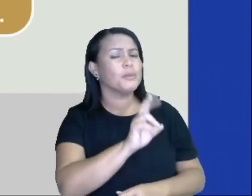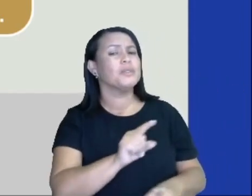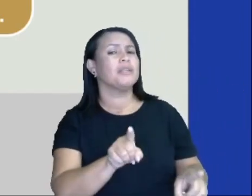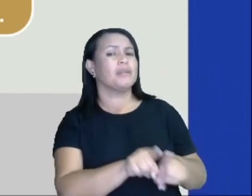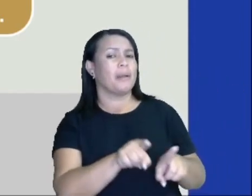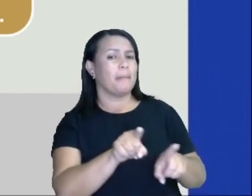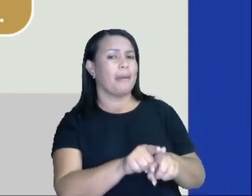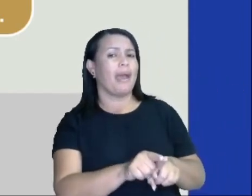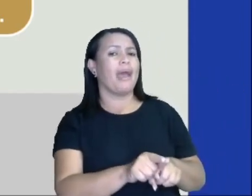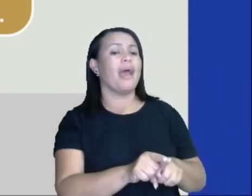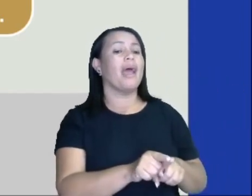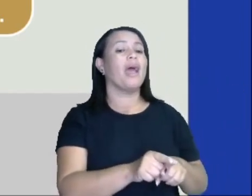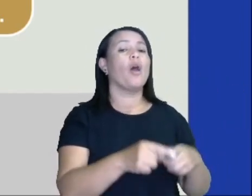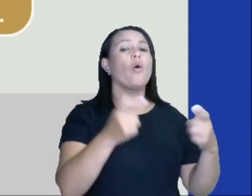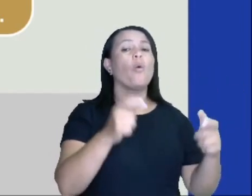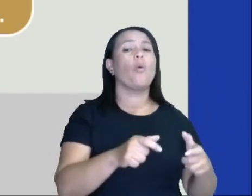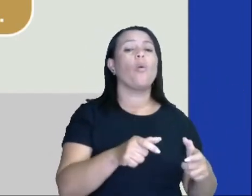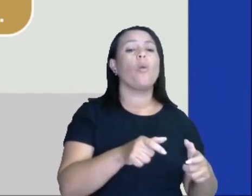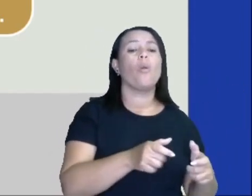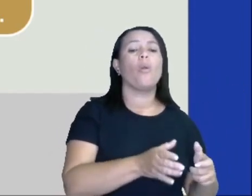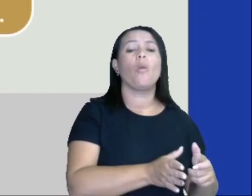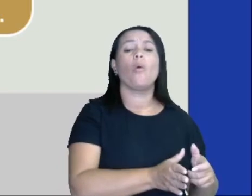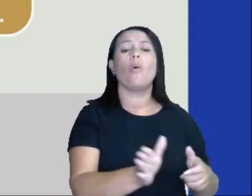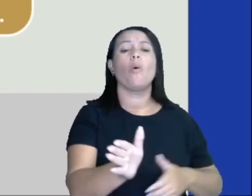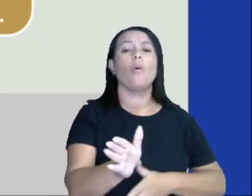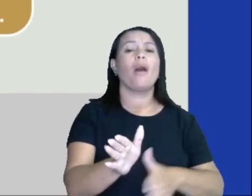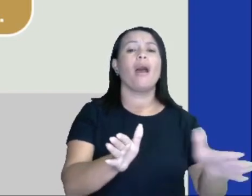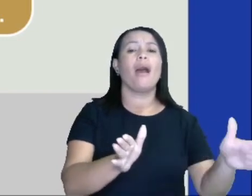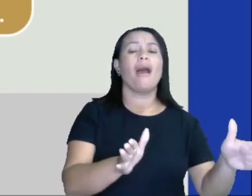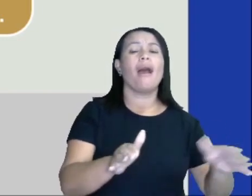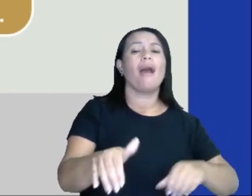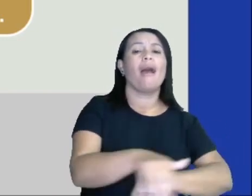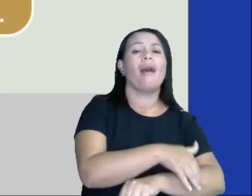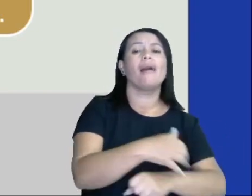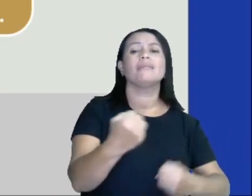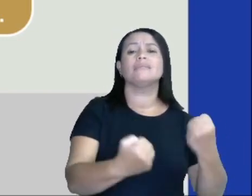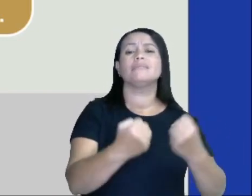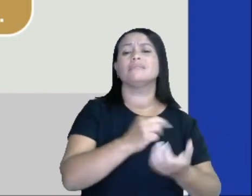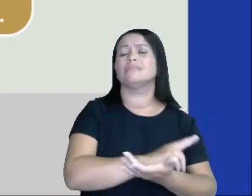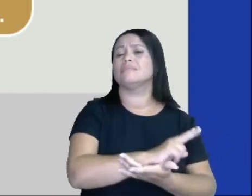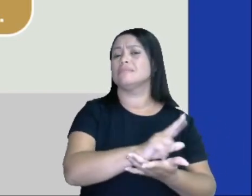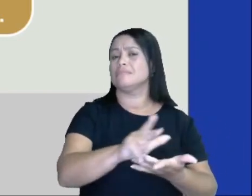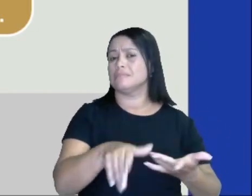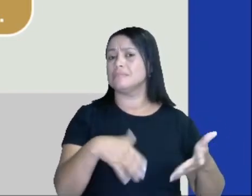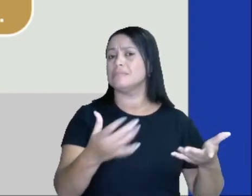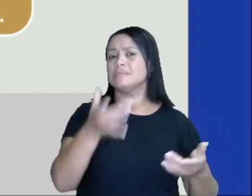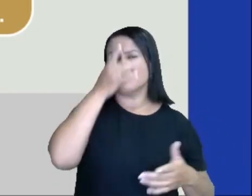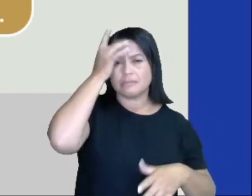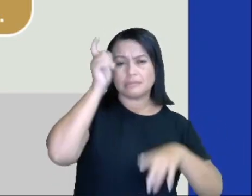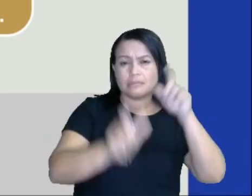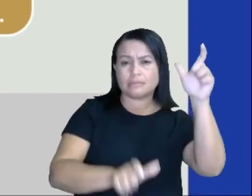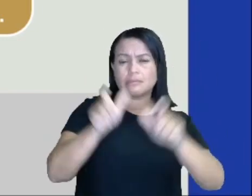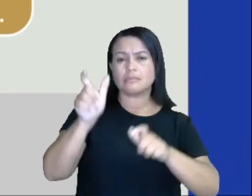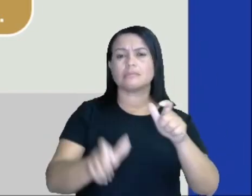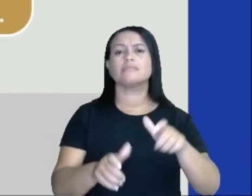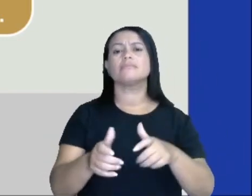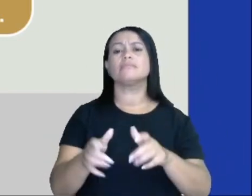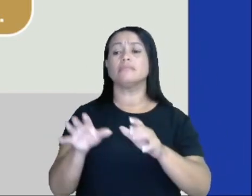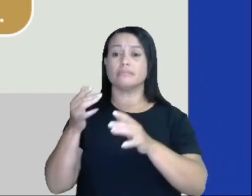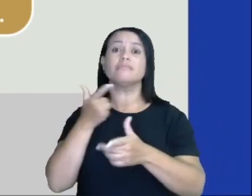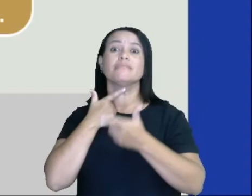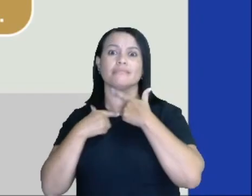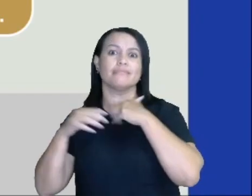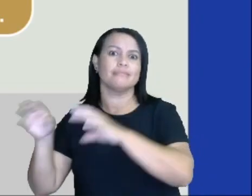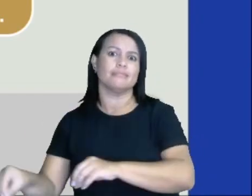circulação para as pessoas conseguirem chegar até as indústrias, transporte, e isso faz com que as pessoas vão para esses